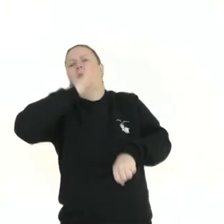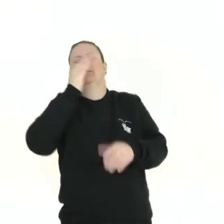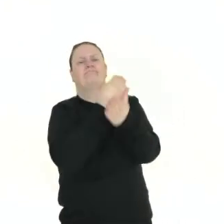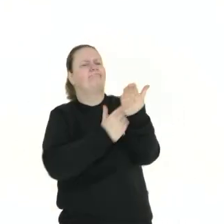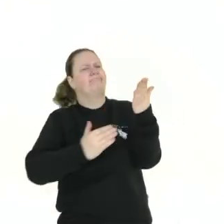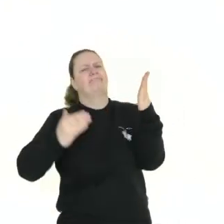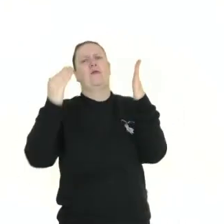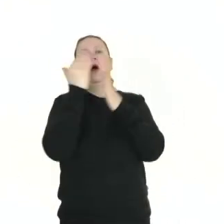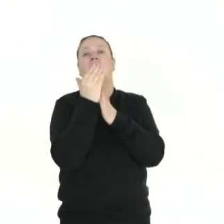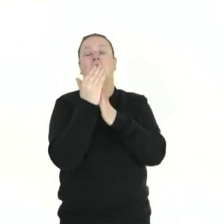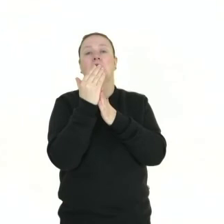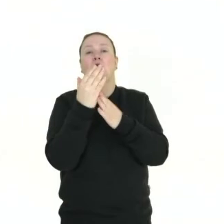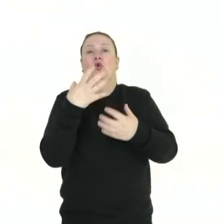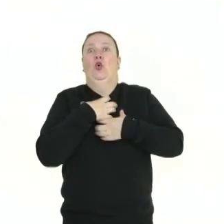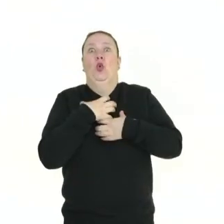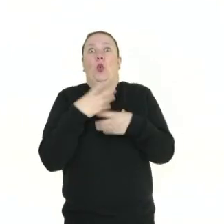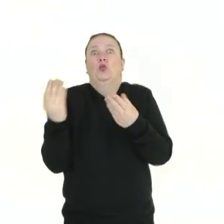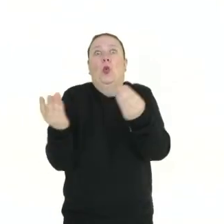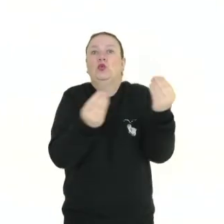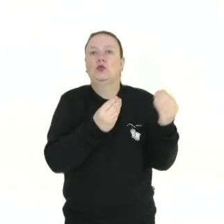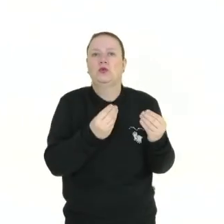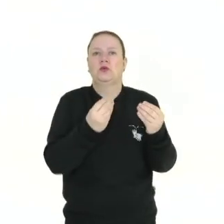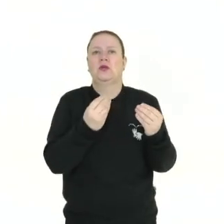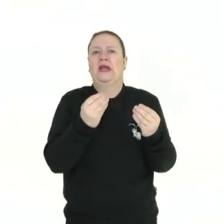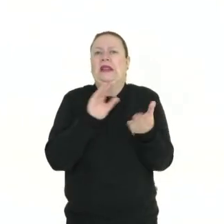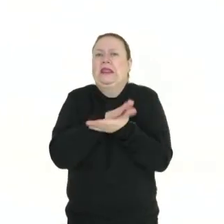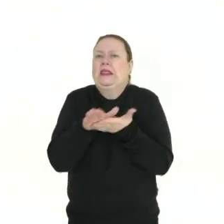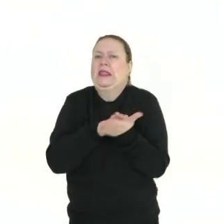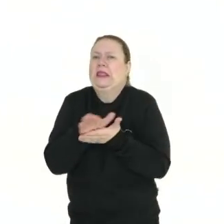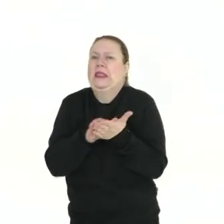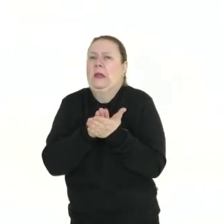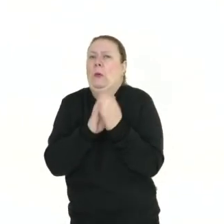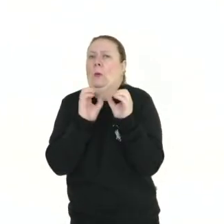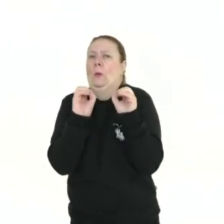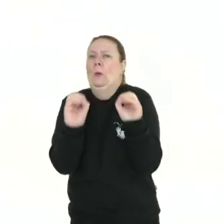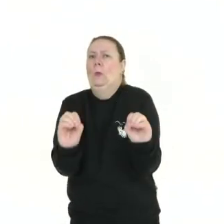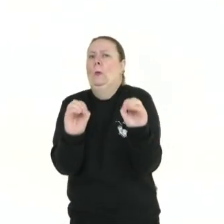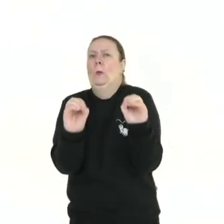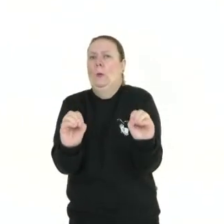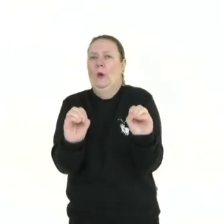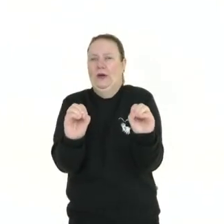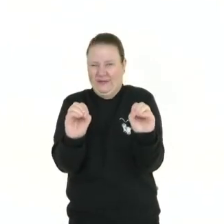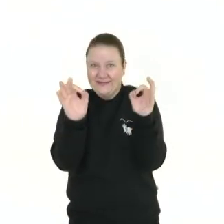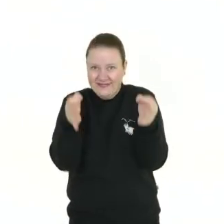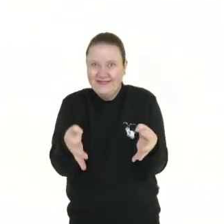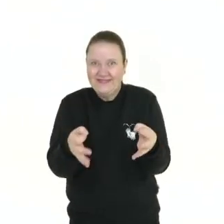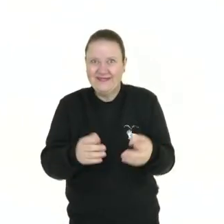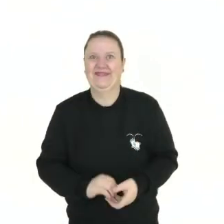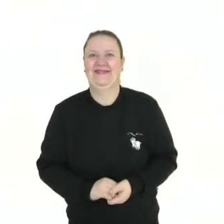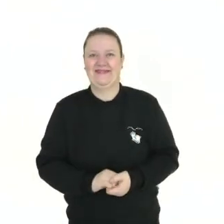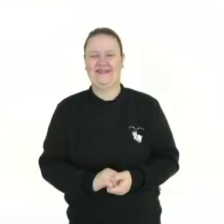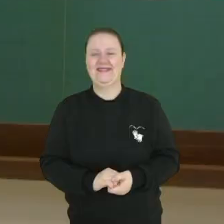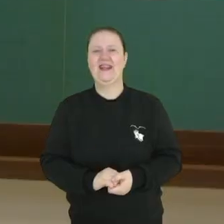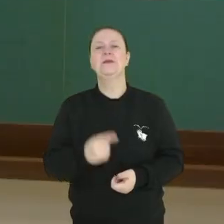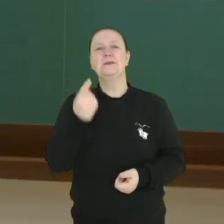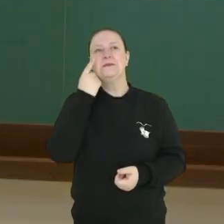da conta no sentido de muito e na dica de nada é no sentido de nenhuma. Perfeito? Vamos